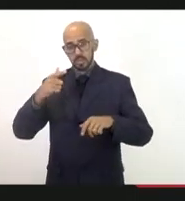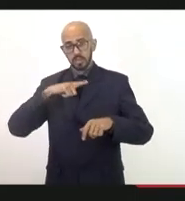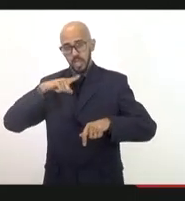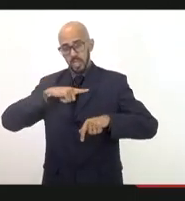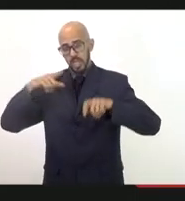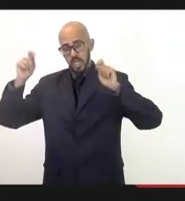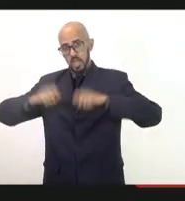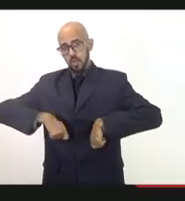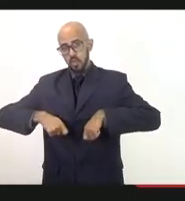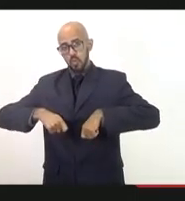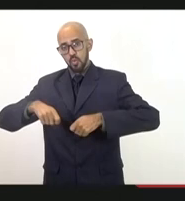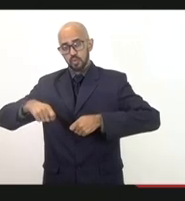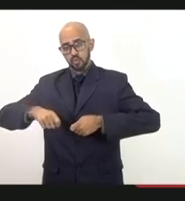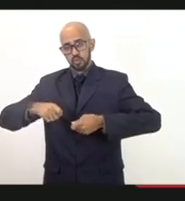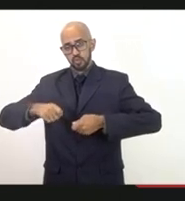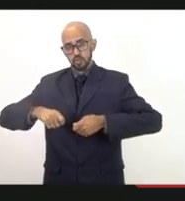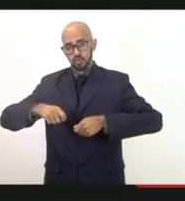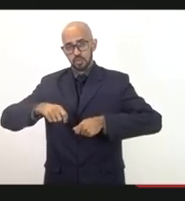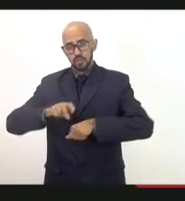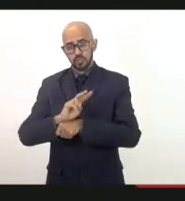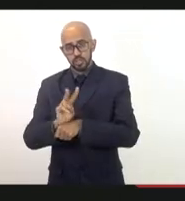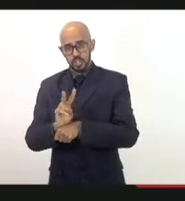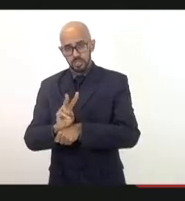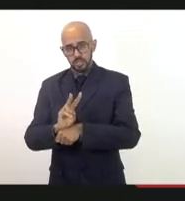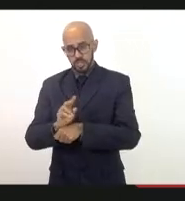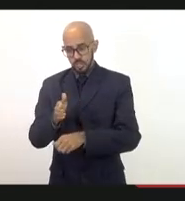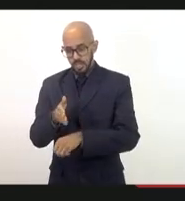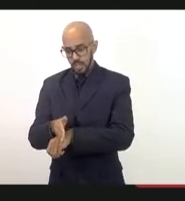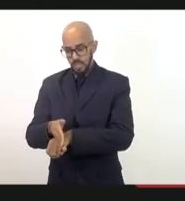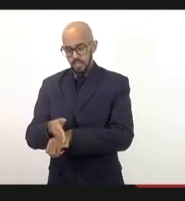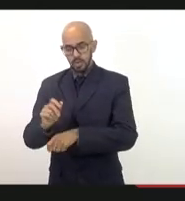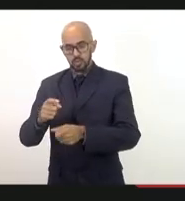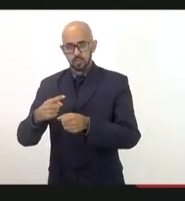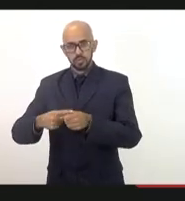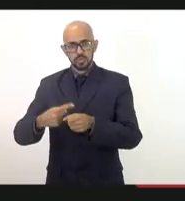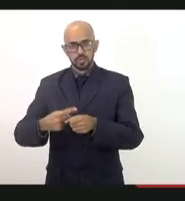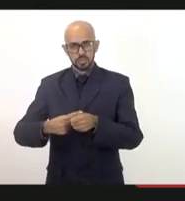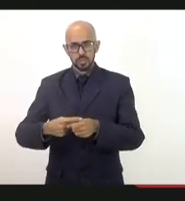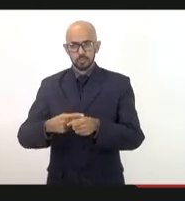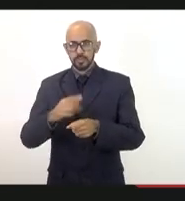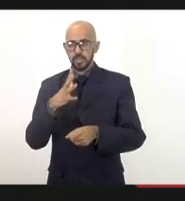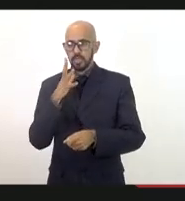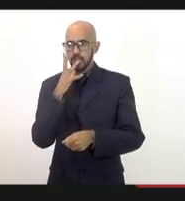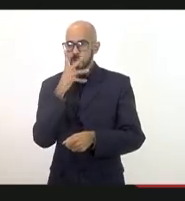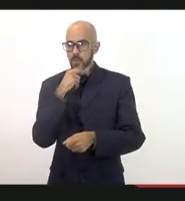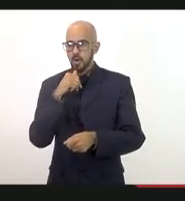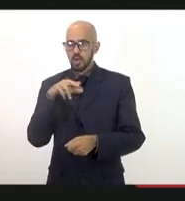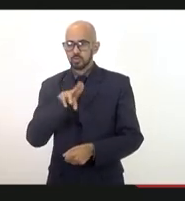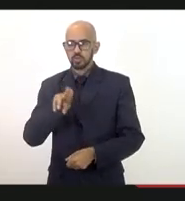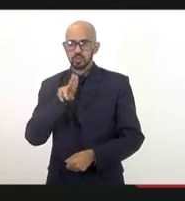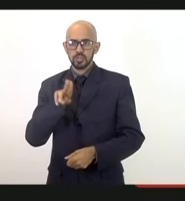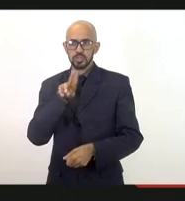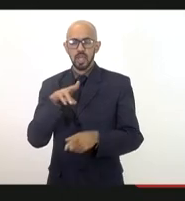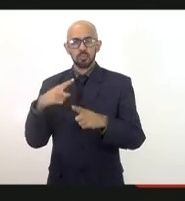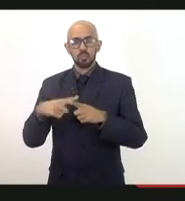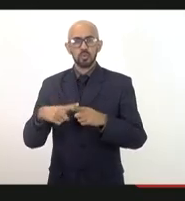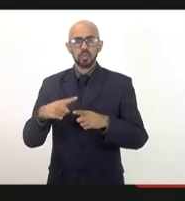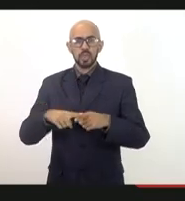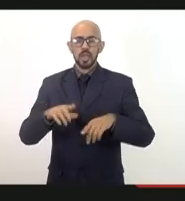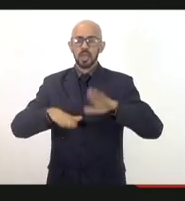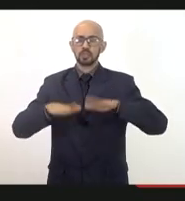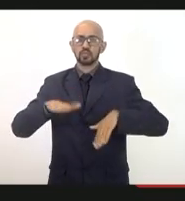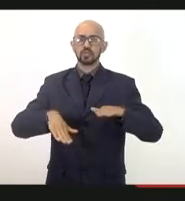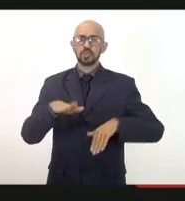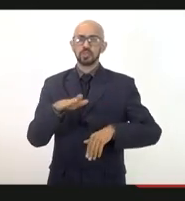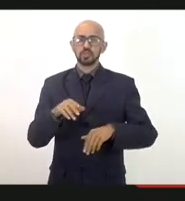vigilância, que entra no município, e ele tem uma morosidade para utilizar, porque, às vezes, o gestor